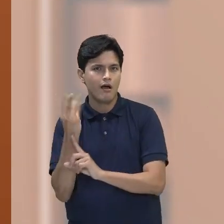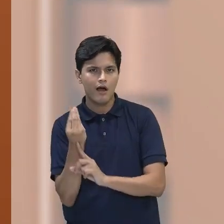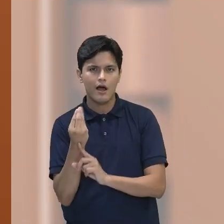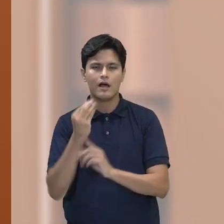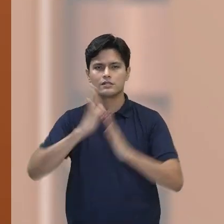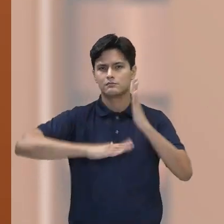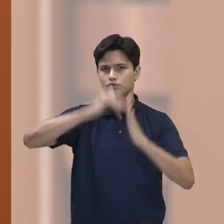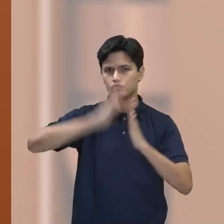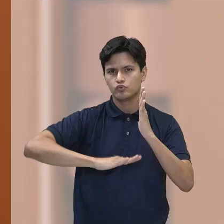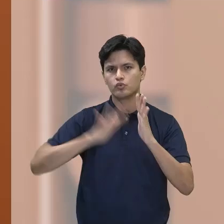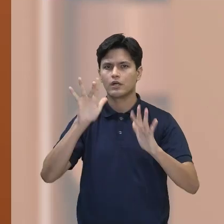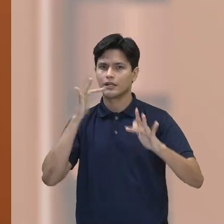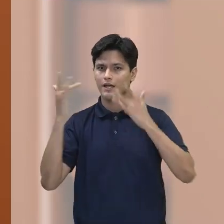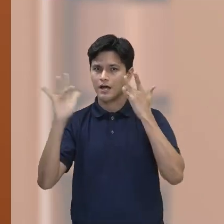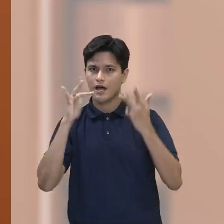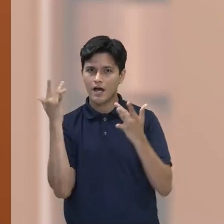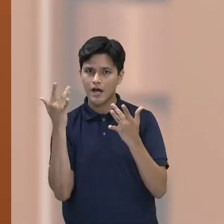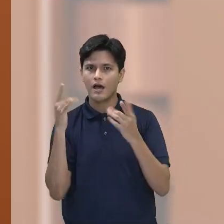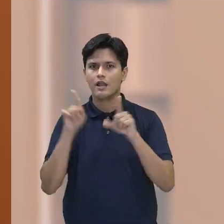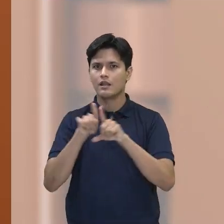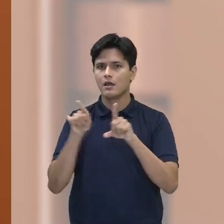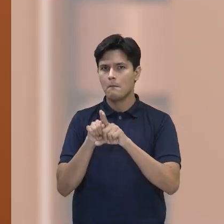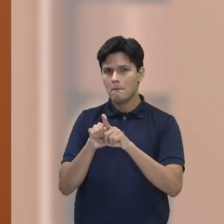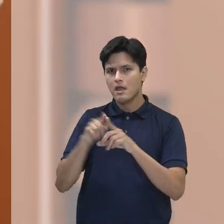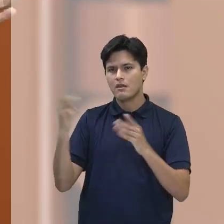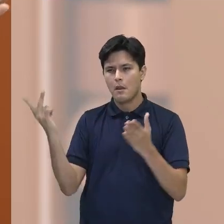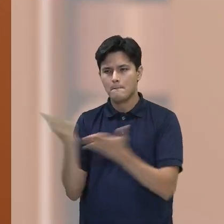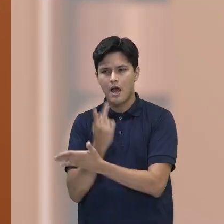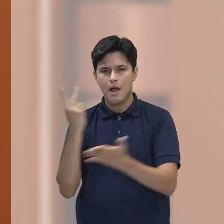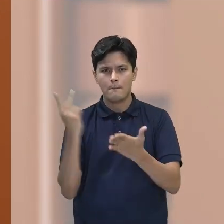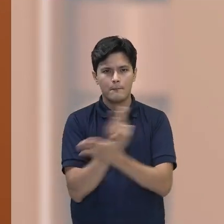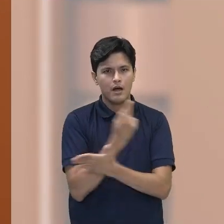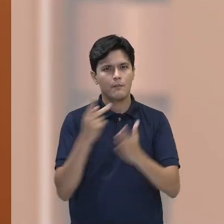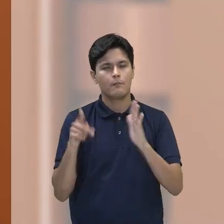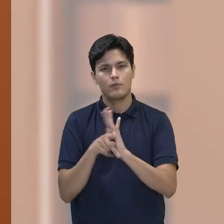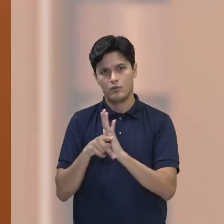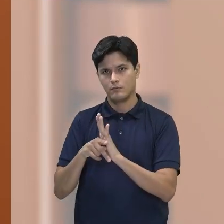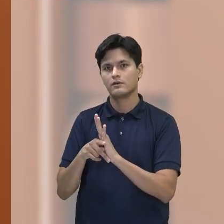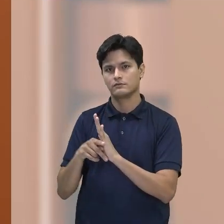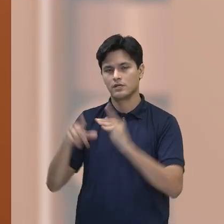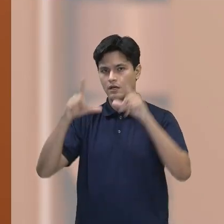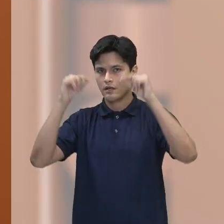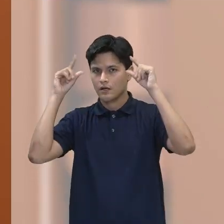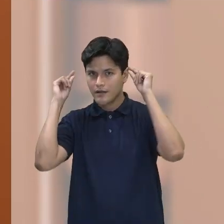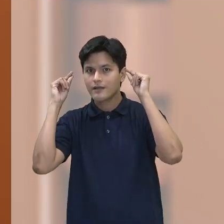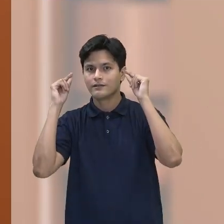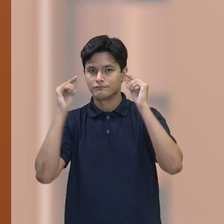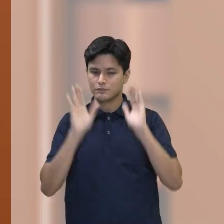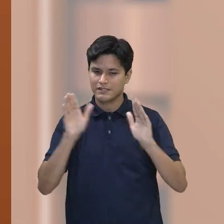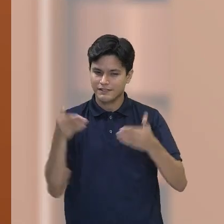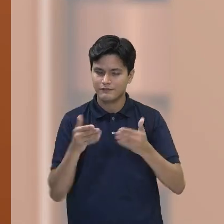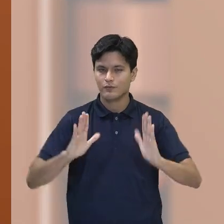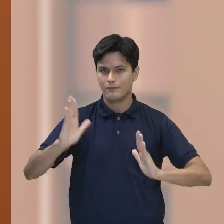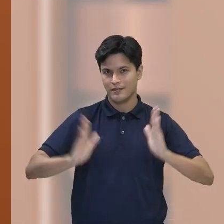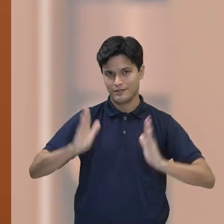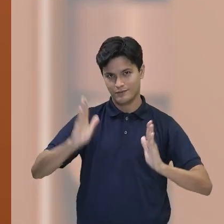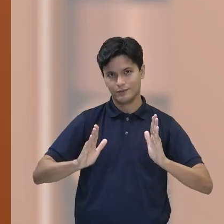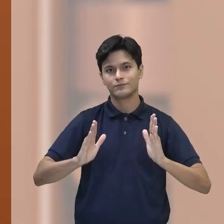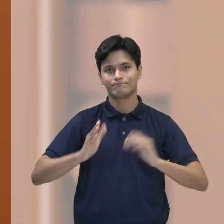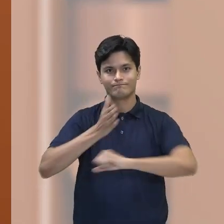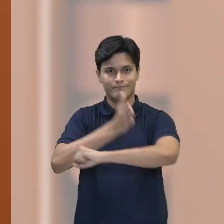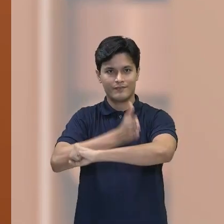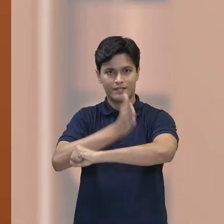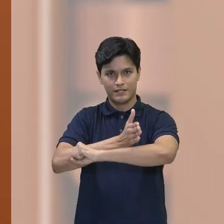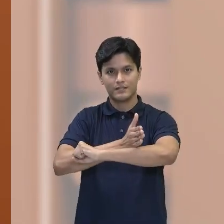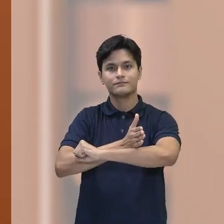do teatro, da tragédia grega. Então, tudo isso tentou se apagar, principalmente na Idade Média, né? Foi esquecido um pouco